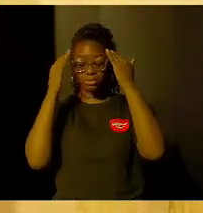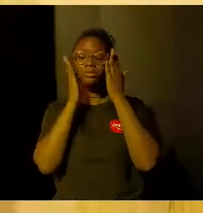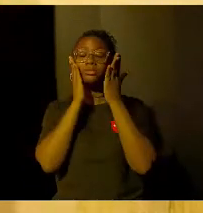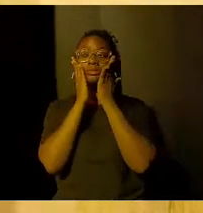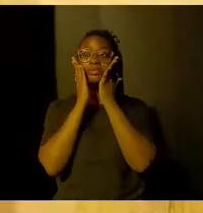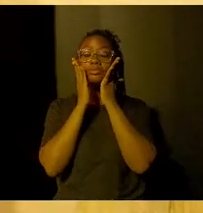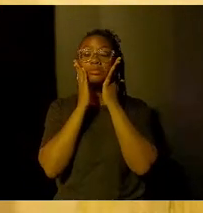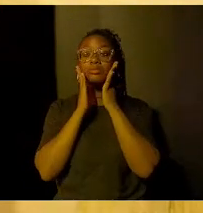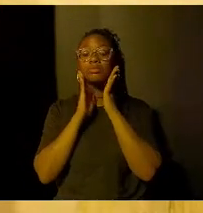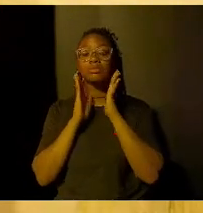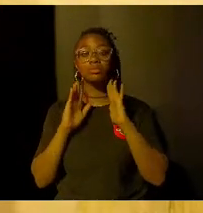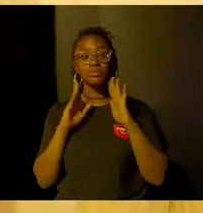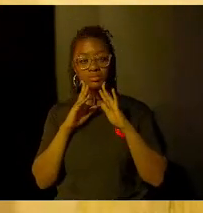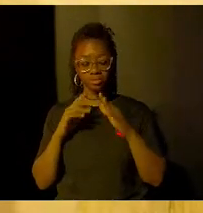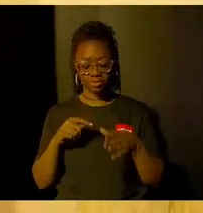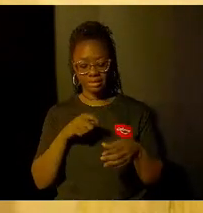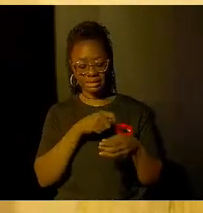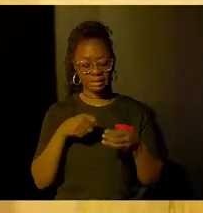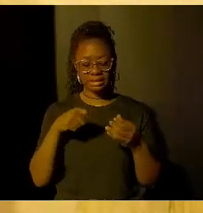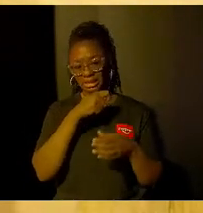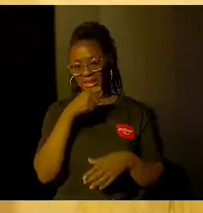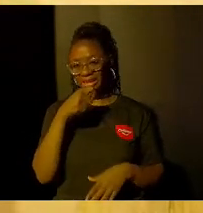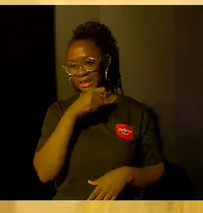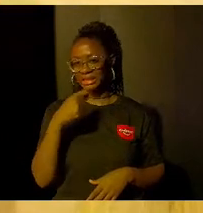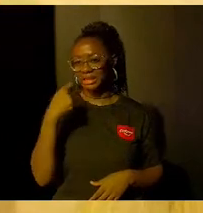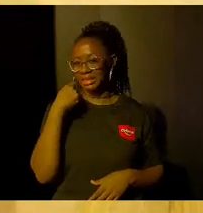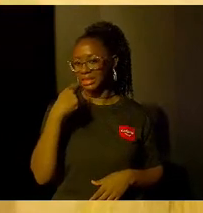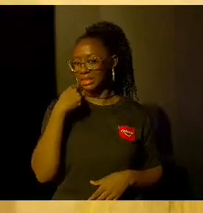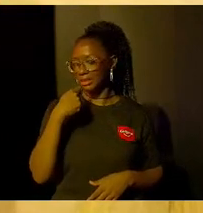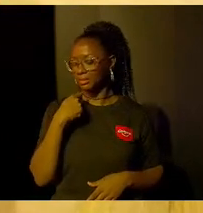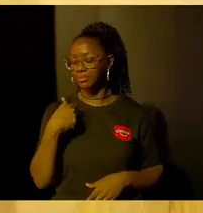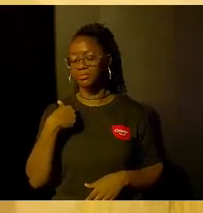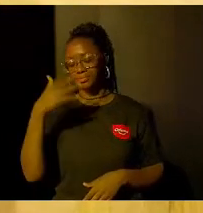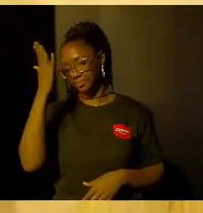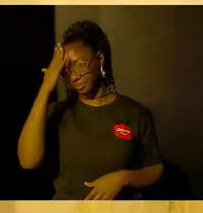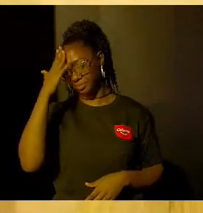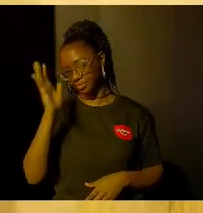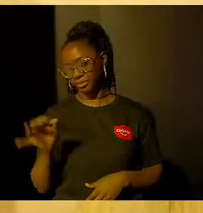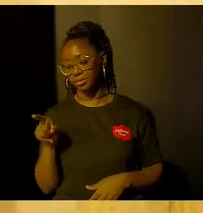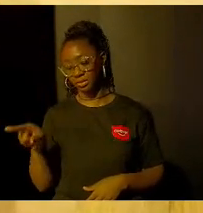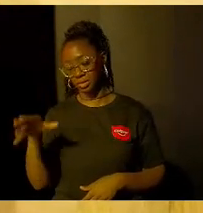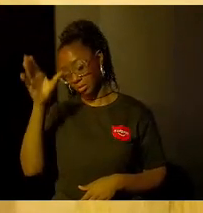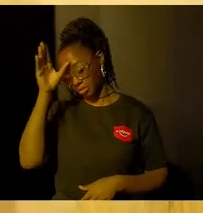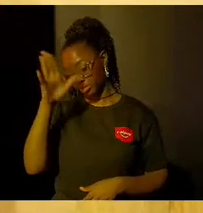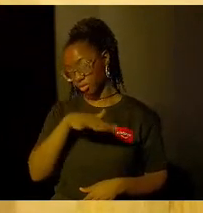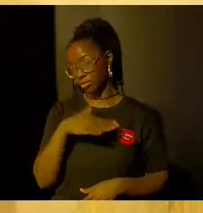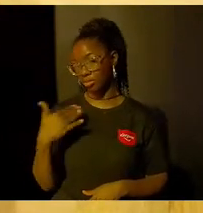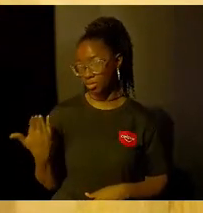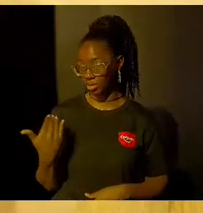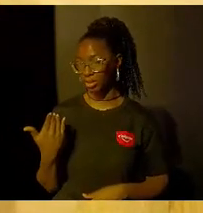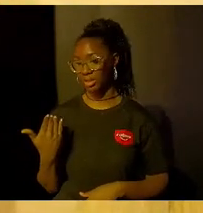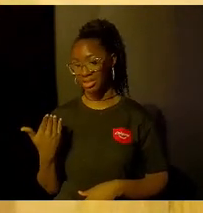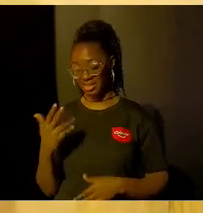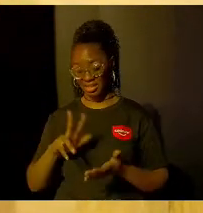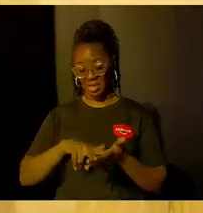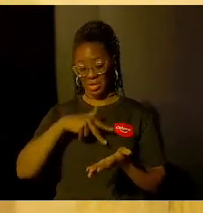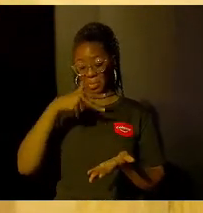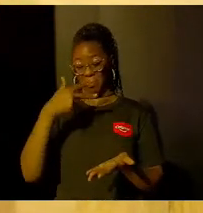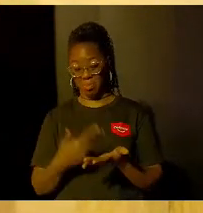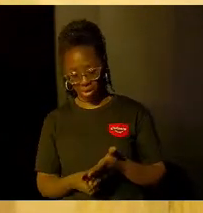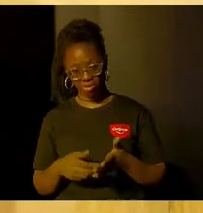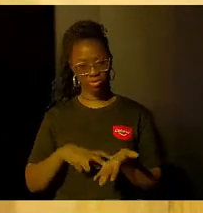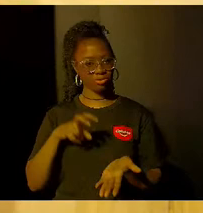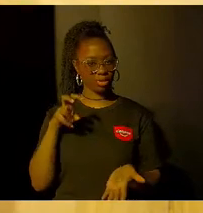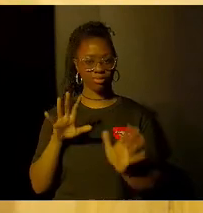de mão escovava dentadura eu tinha certeza de que meu tio morreria no escorregão fatal de manhã cedinho mas